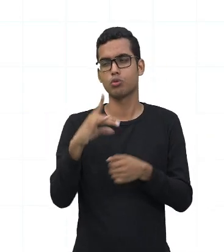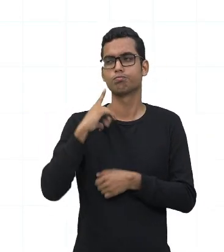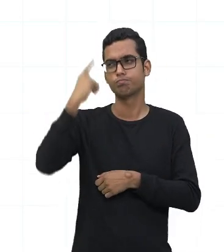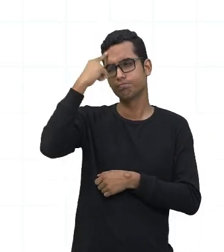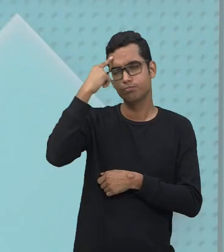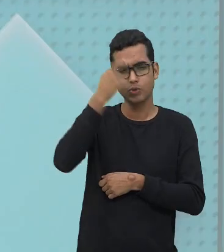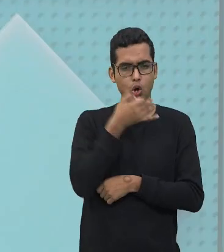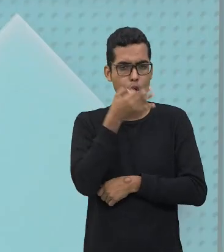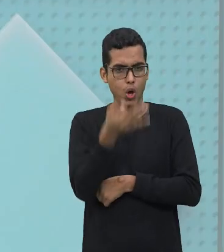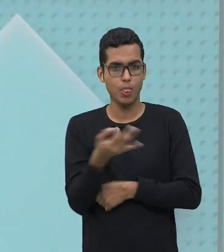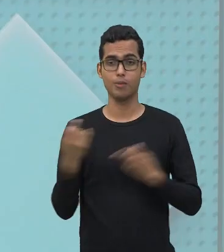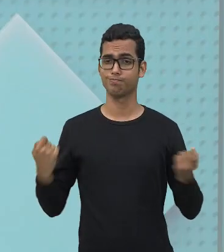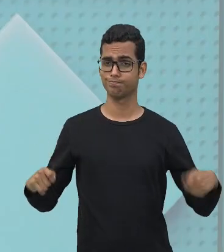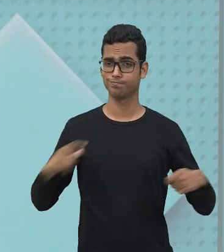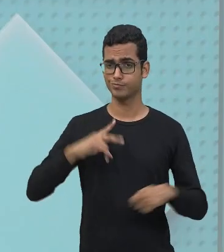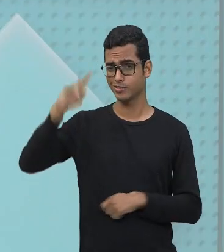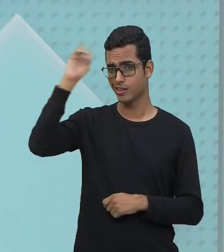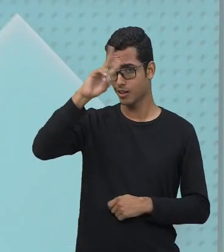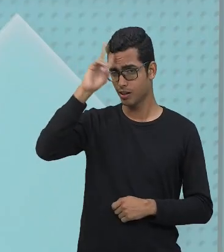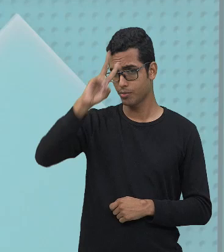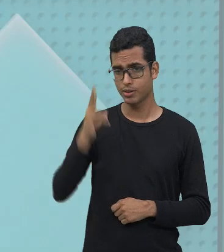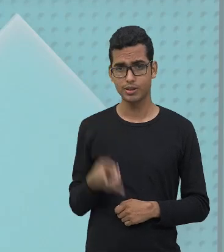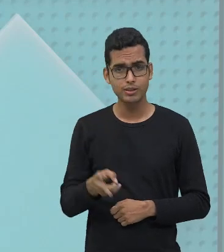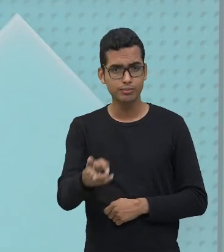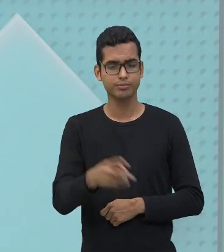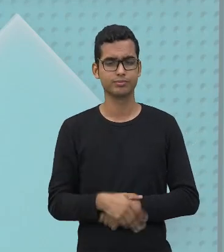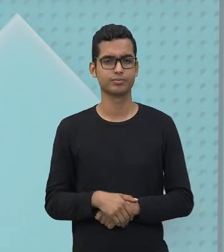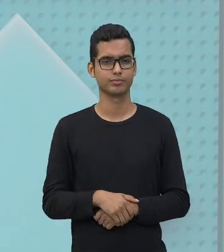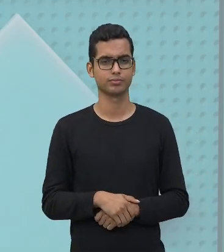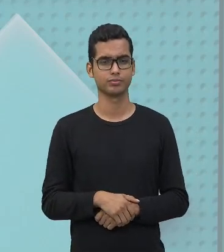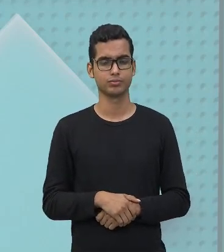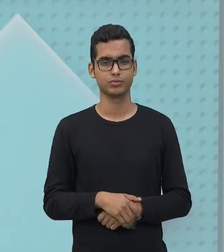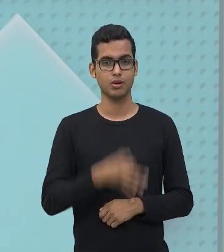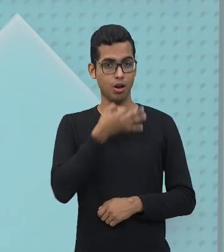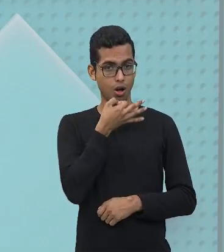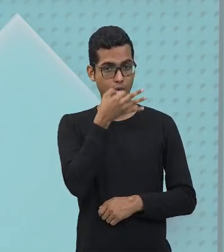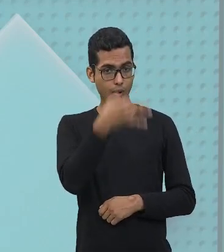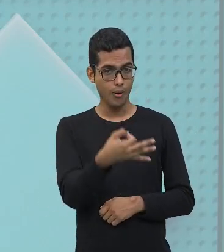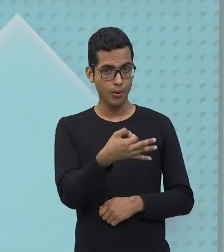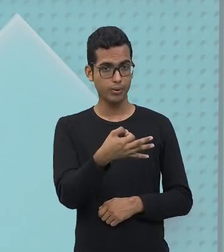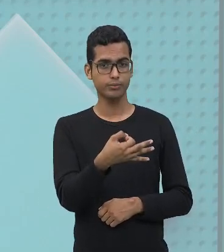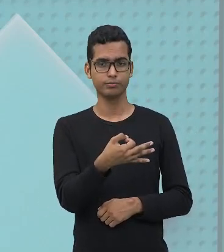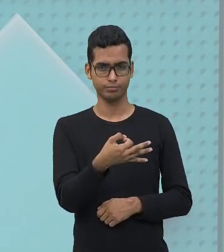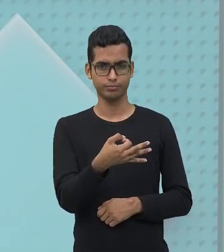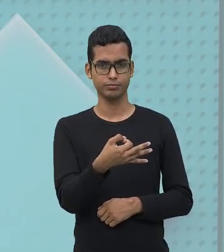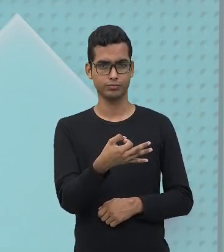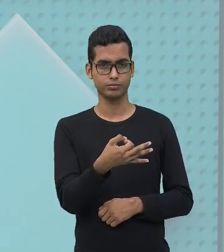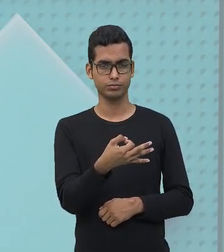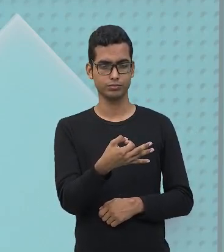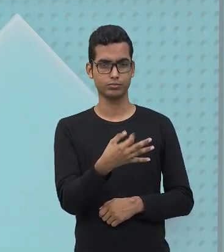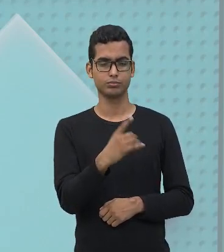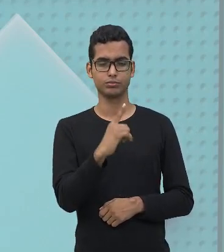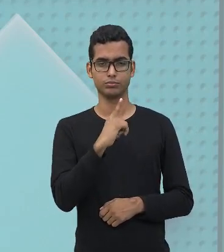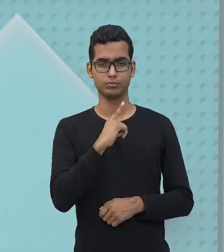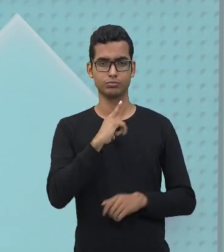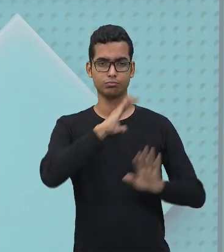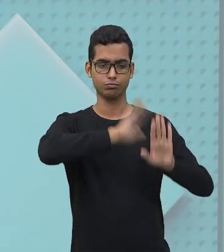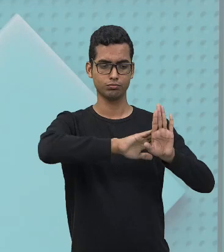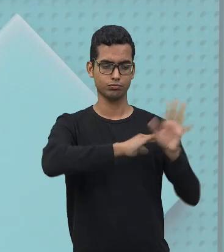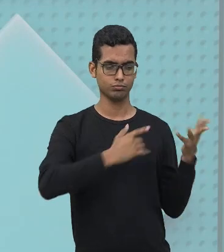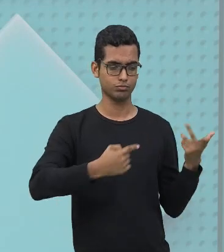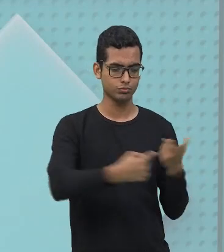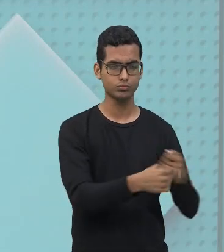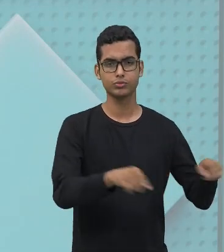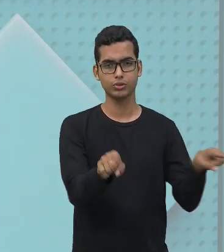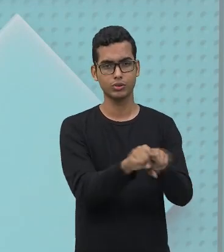opinião, precisamos lembrar sempre que a opinião, ela é carregada de adjetivos e também